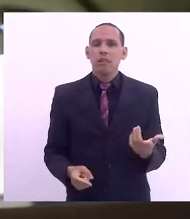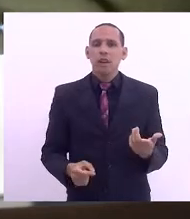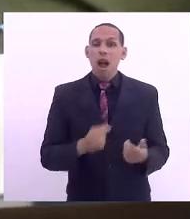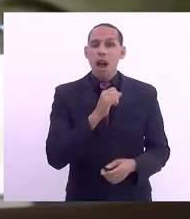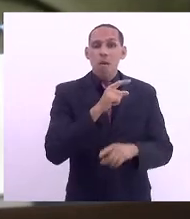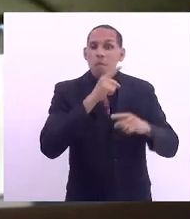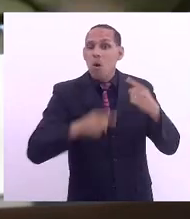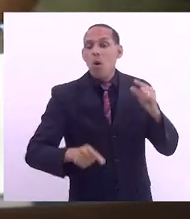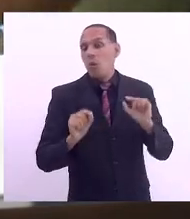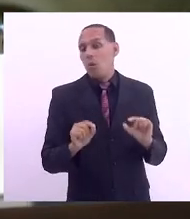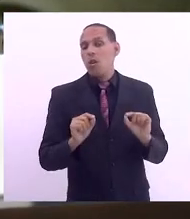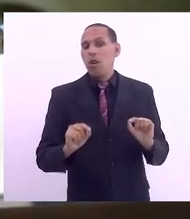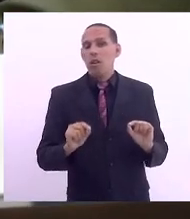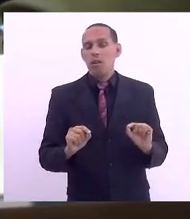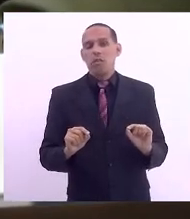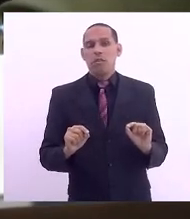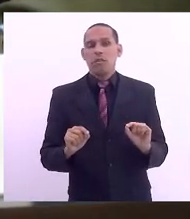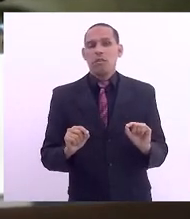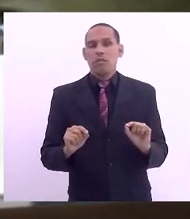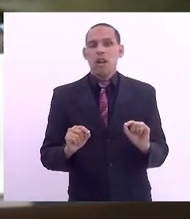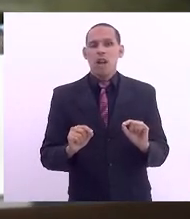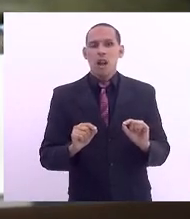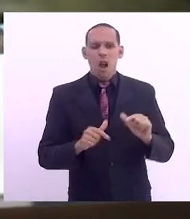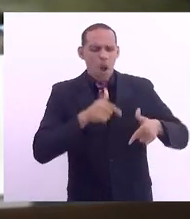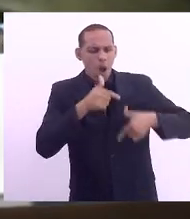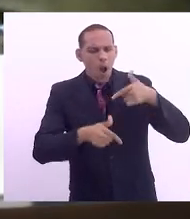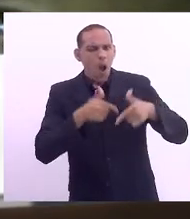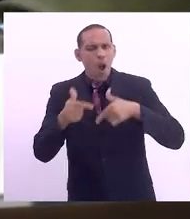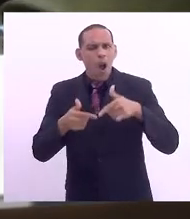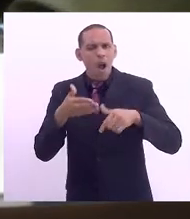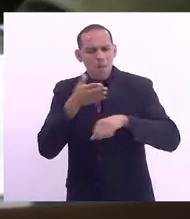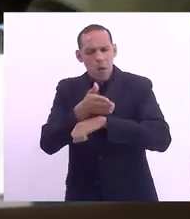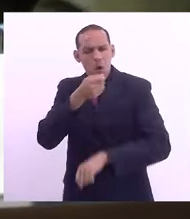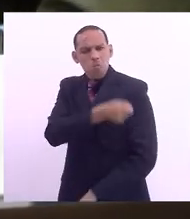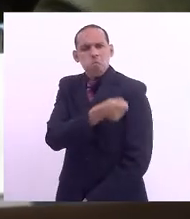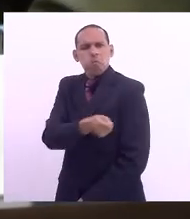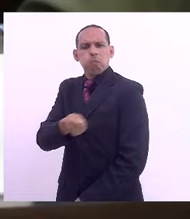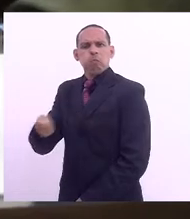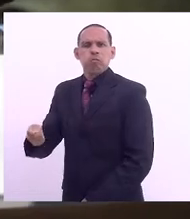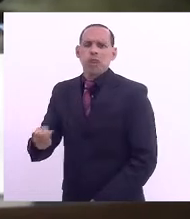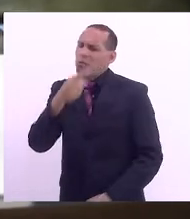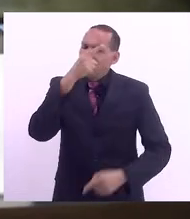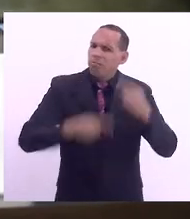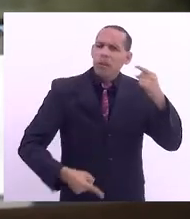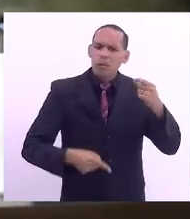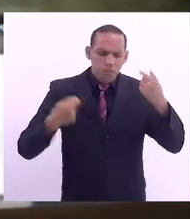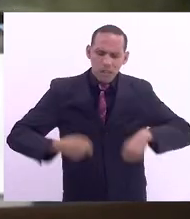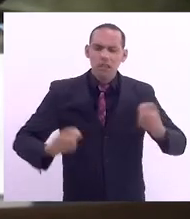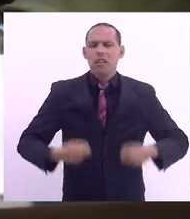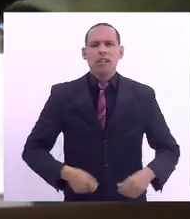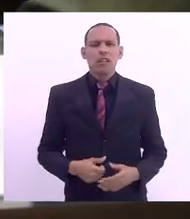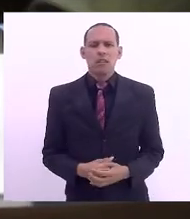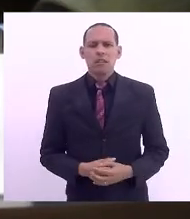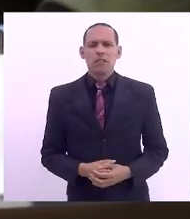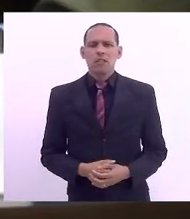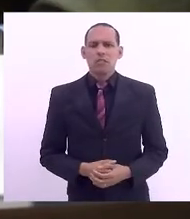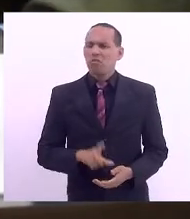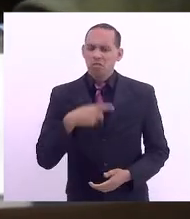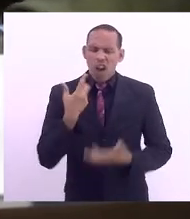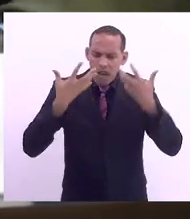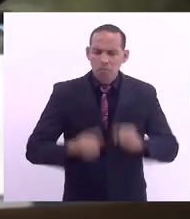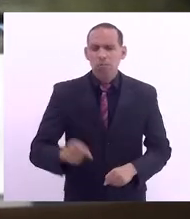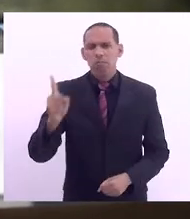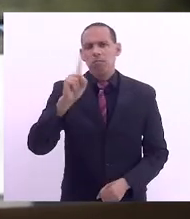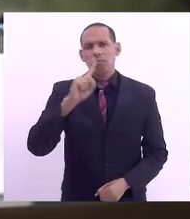proibido são essas operações arbitrárias. E isso tem que ser proibido. Isso a gente não